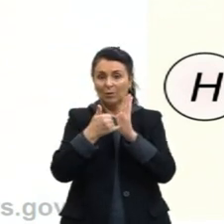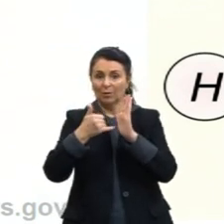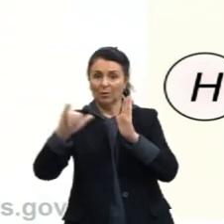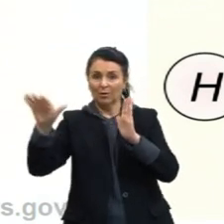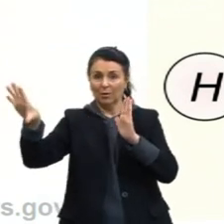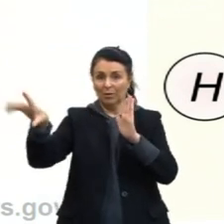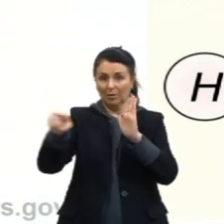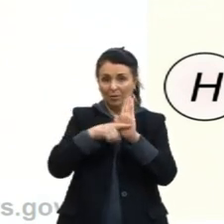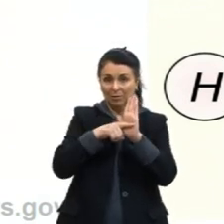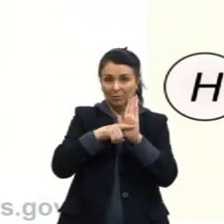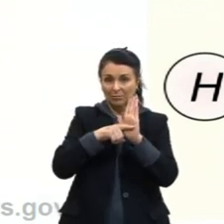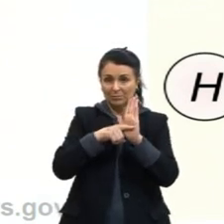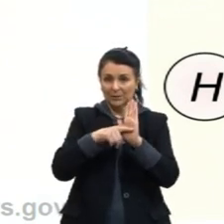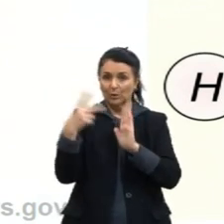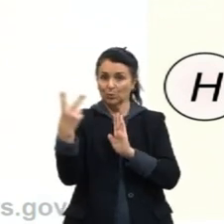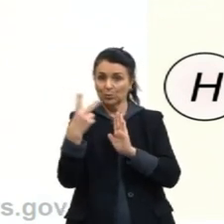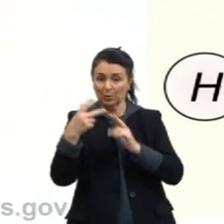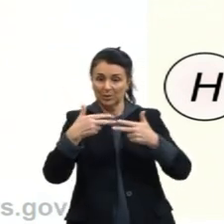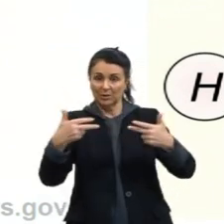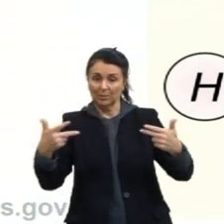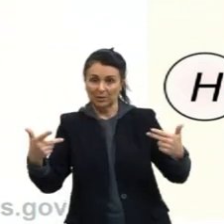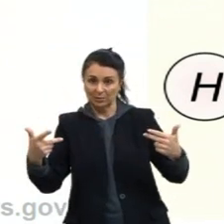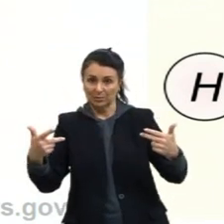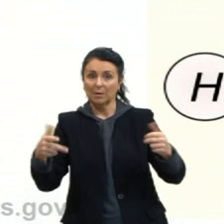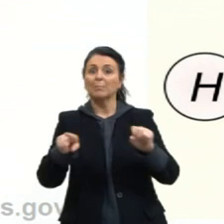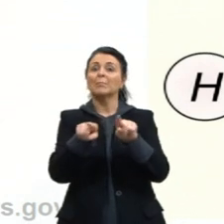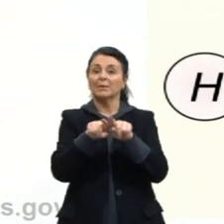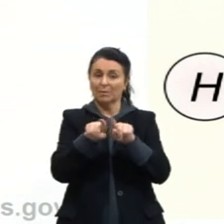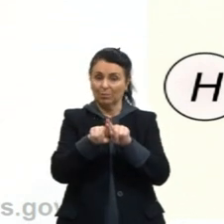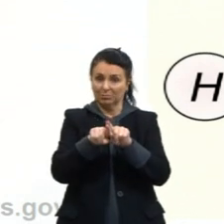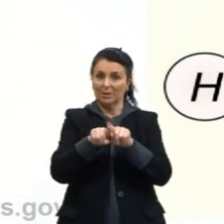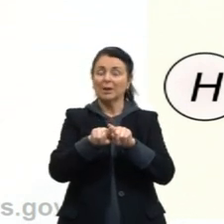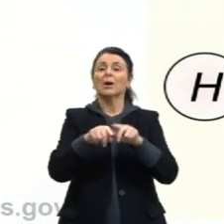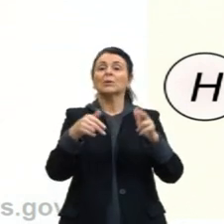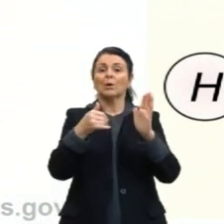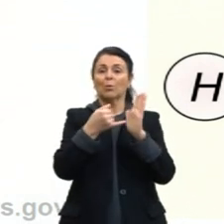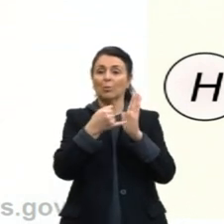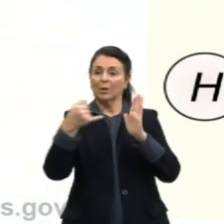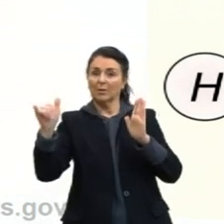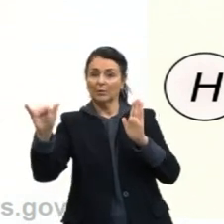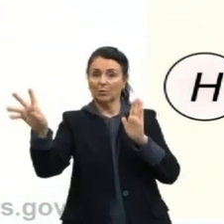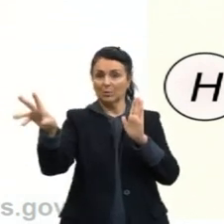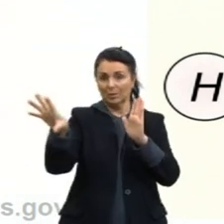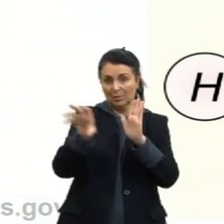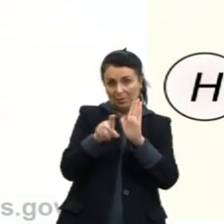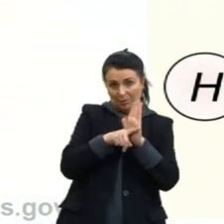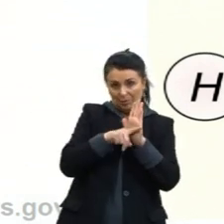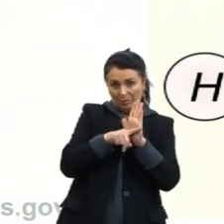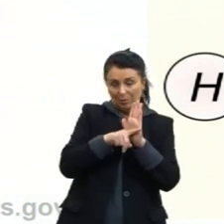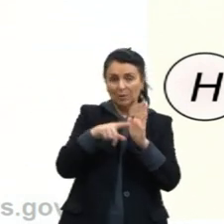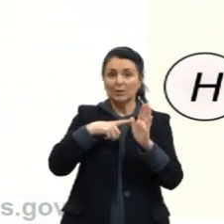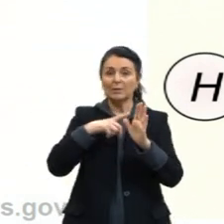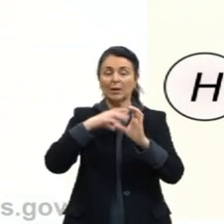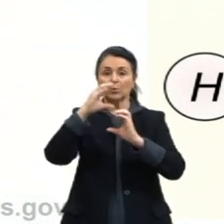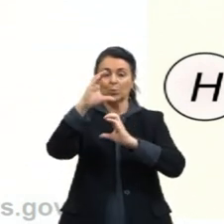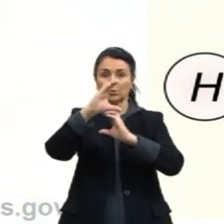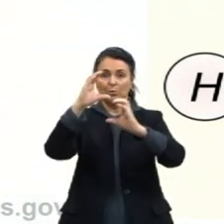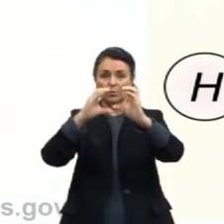muito grande entre esses elementos Tá mas são elementos eletronegativos são ligações que ocorrem nos compostos orgânicos